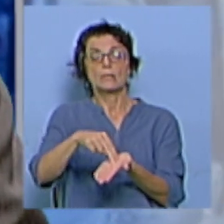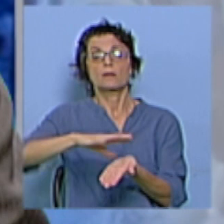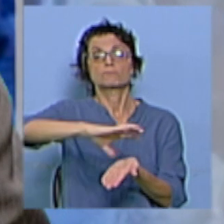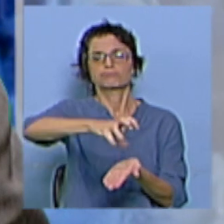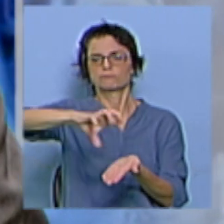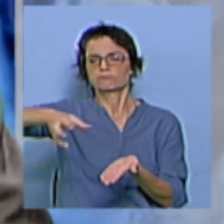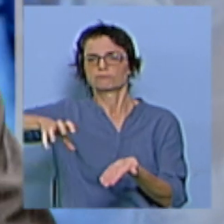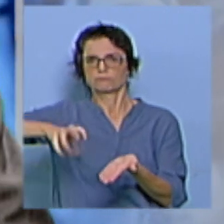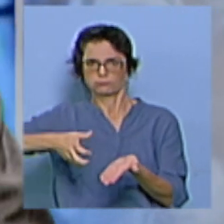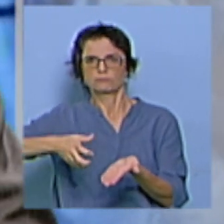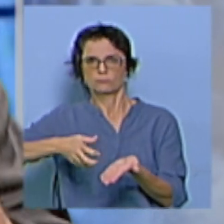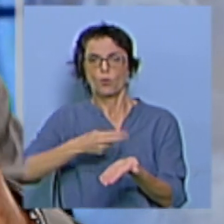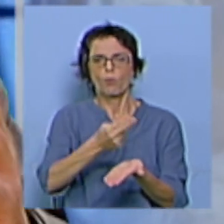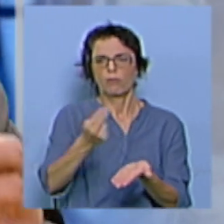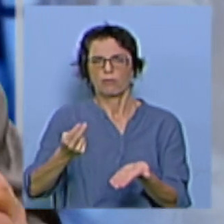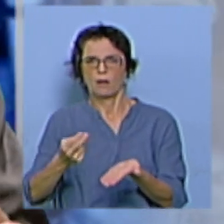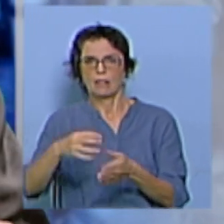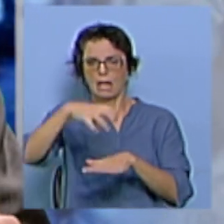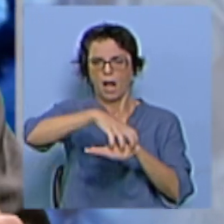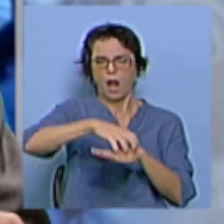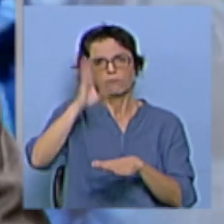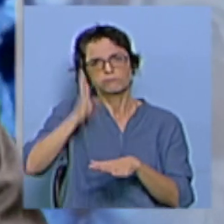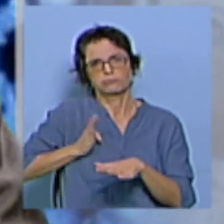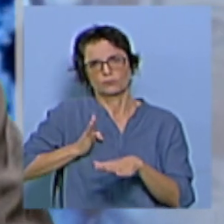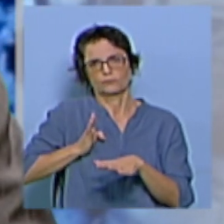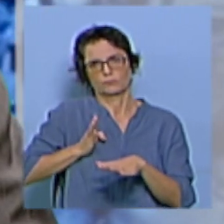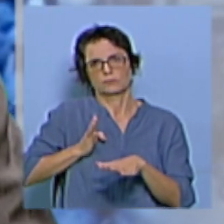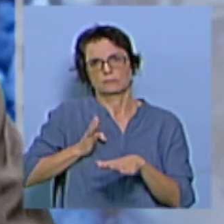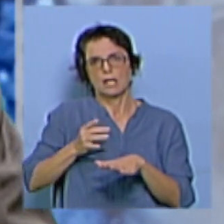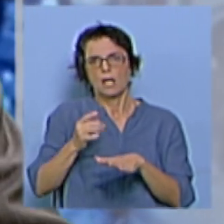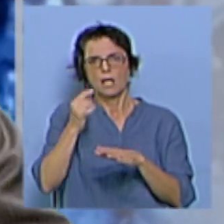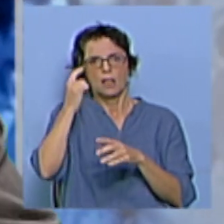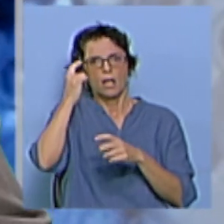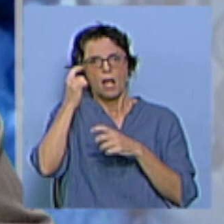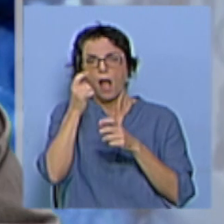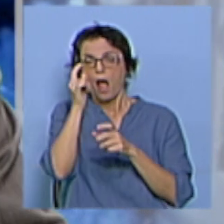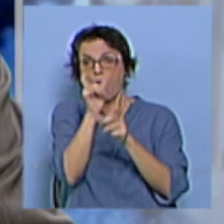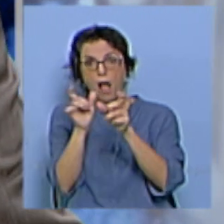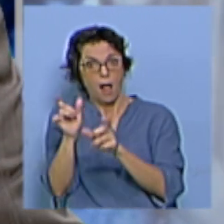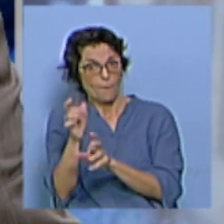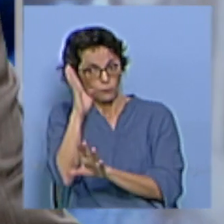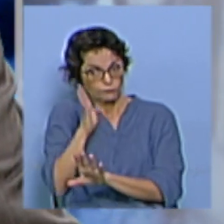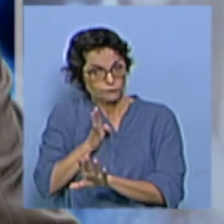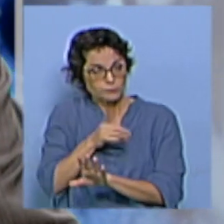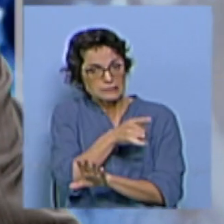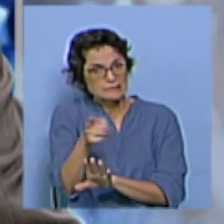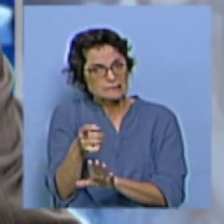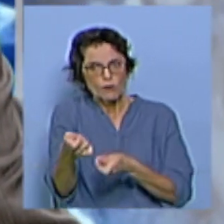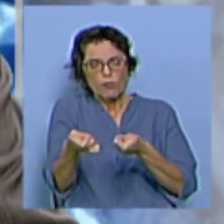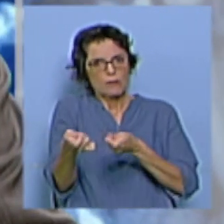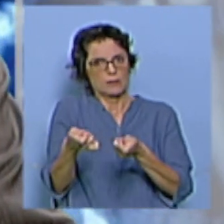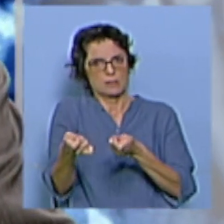quartel, houve imaginação e criatividade. Por exemplo, nós tivemos